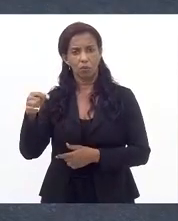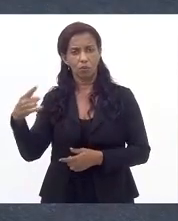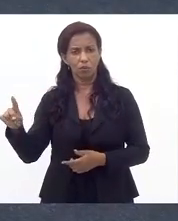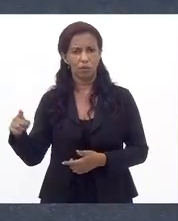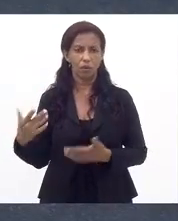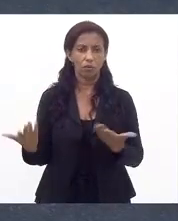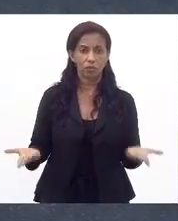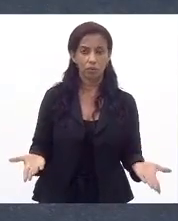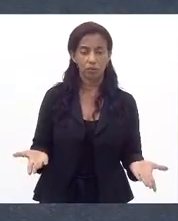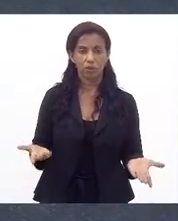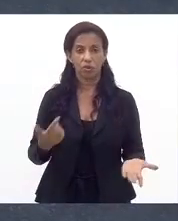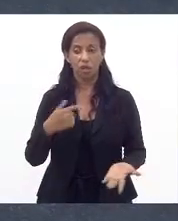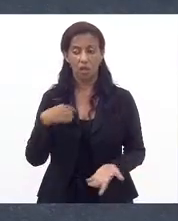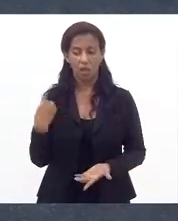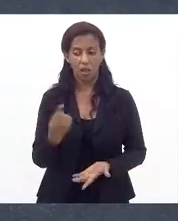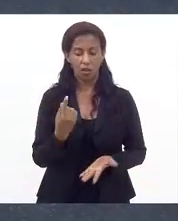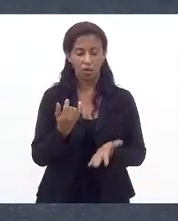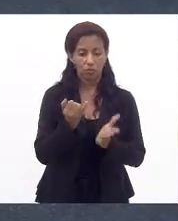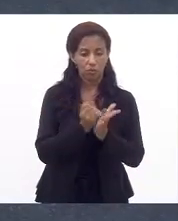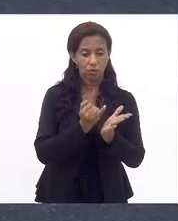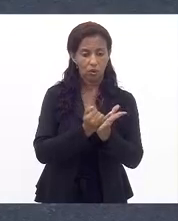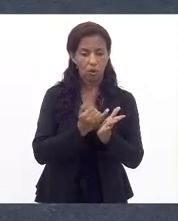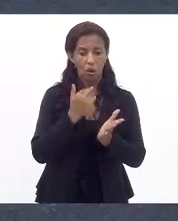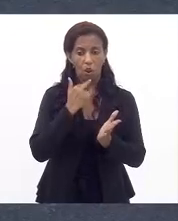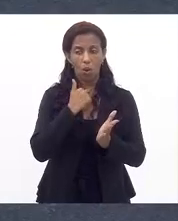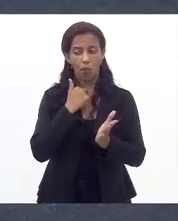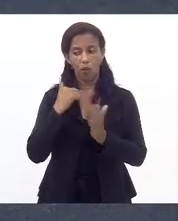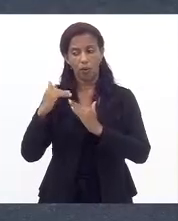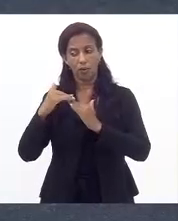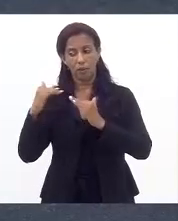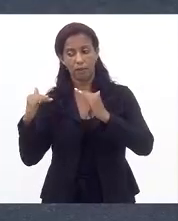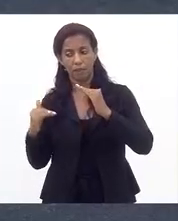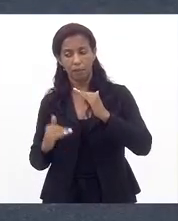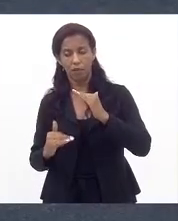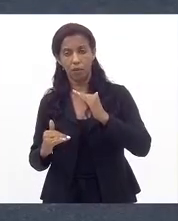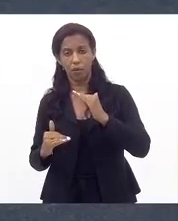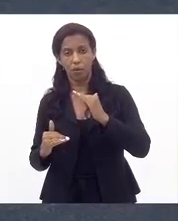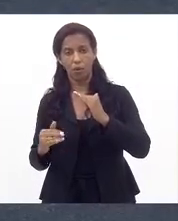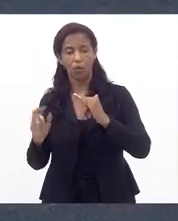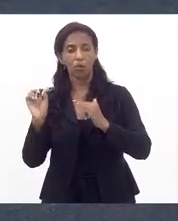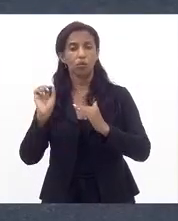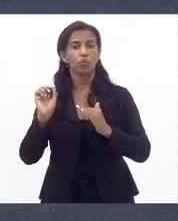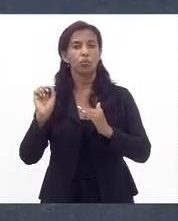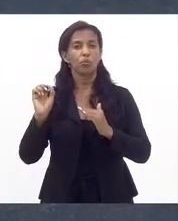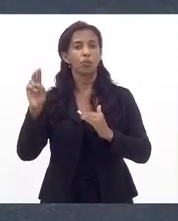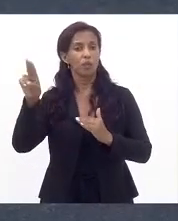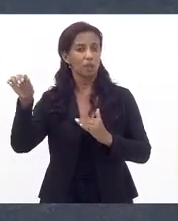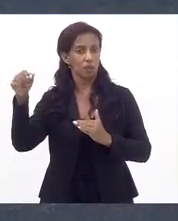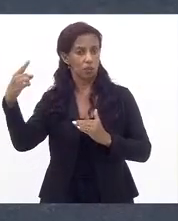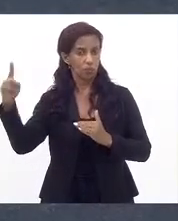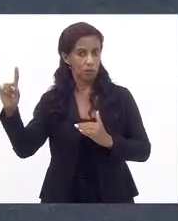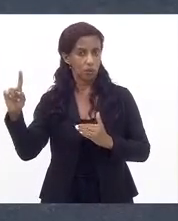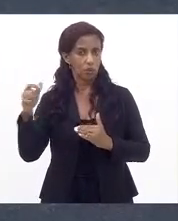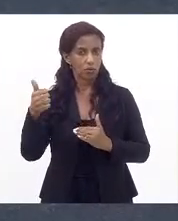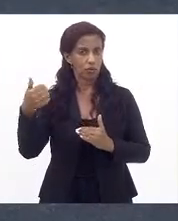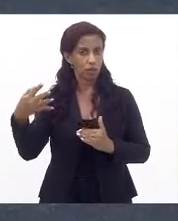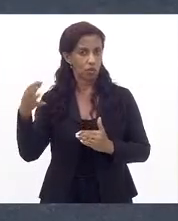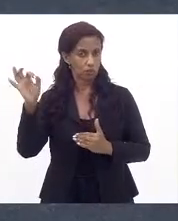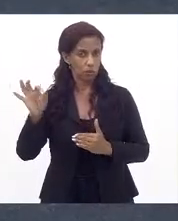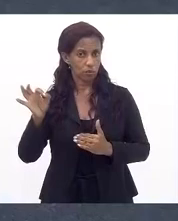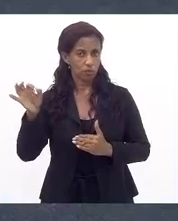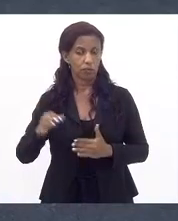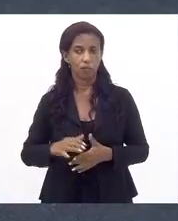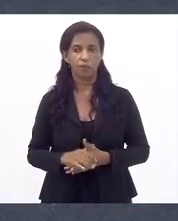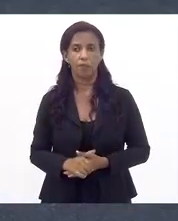Ou seja a nossa Líder conta não pode ser inferior ao que está previsto na conta da união de 14 por